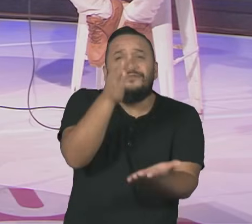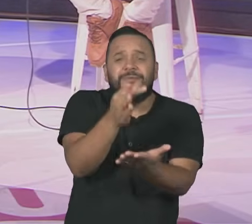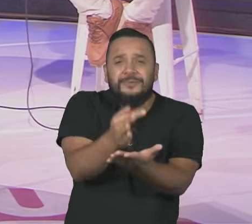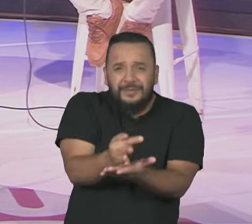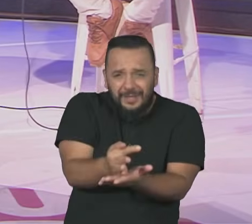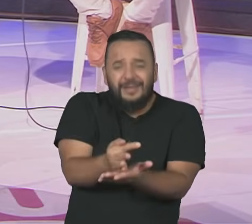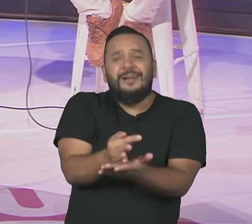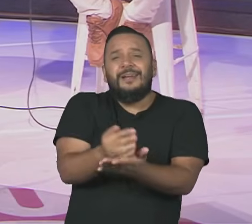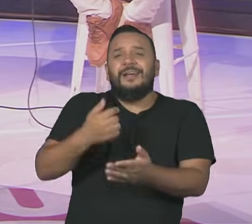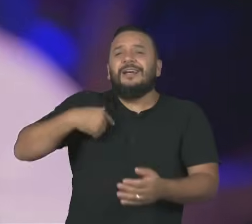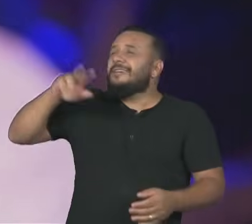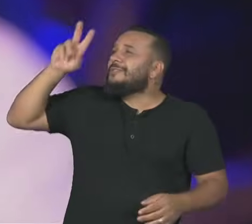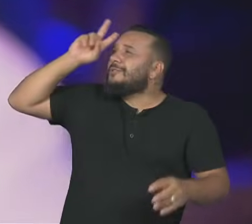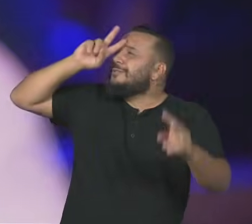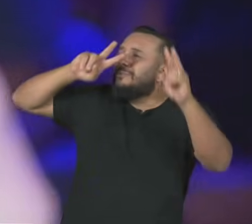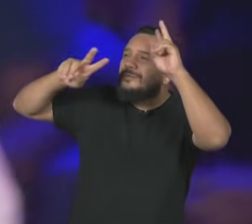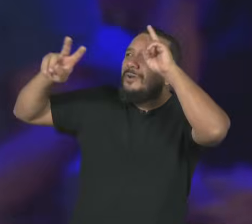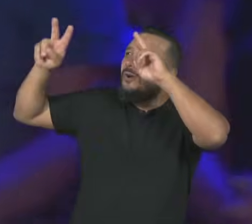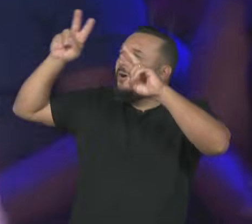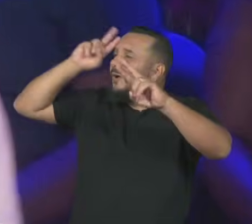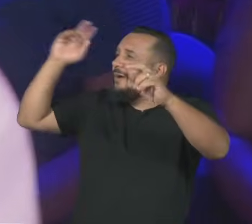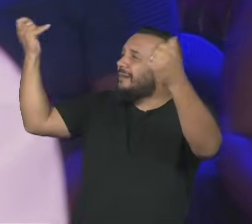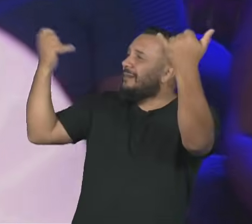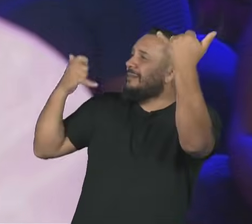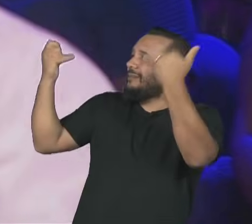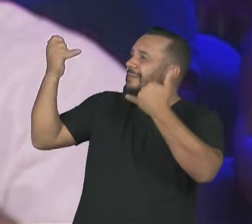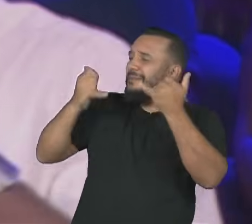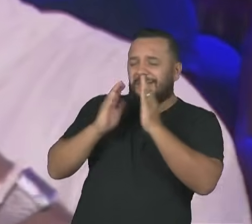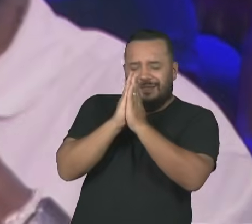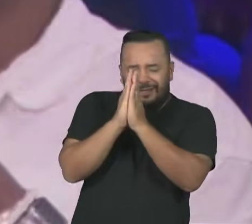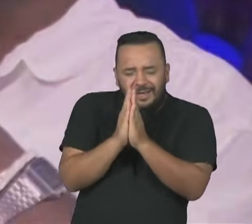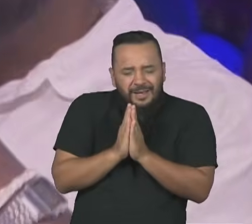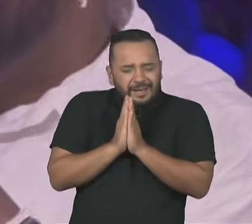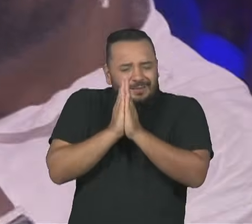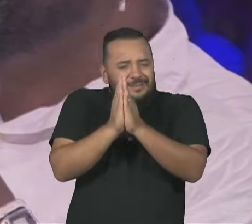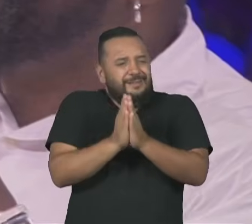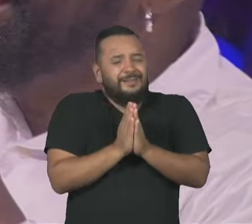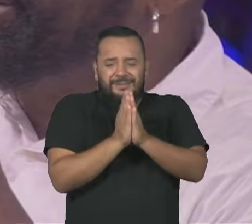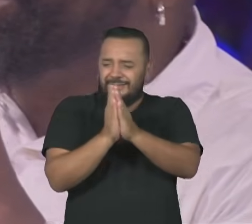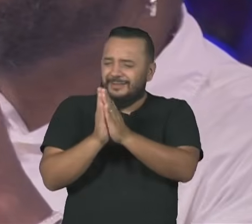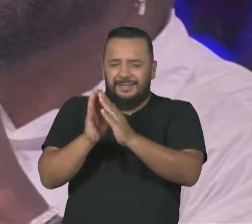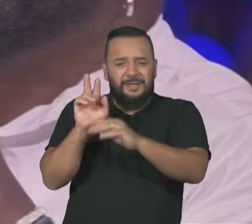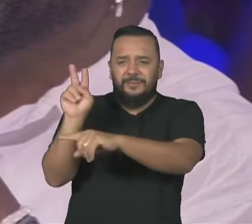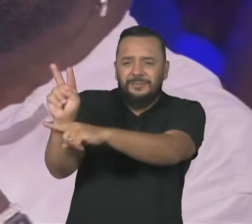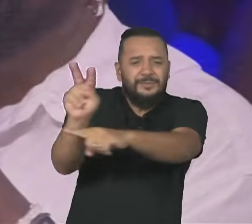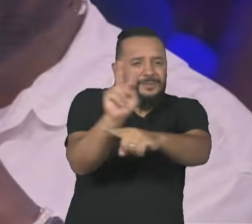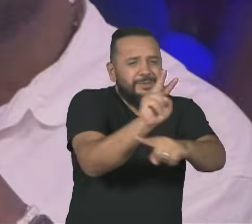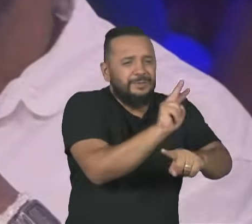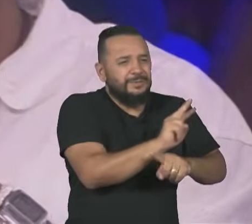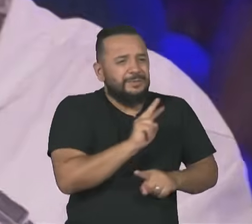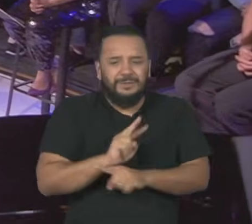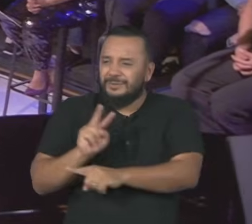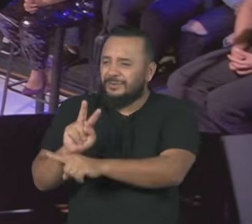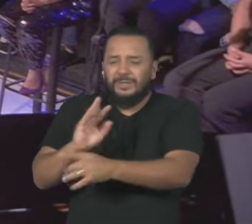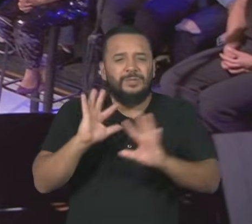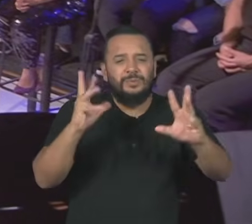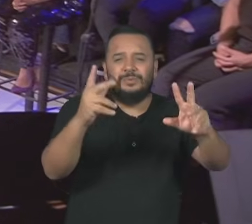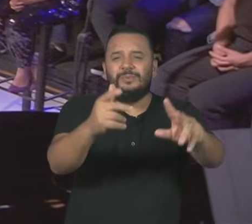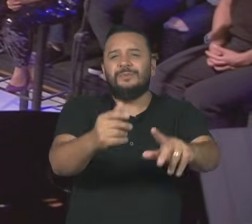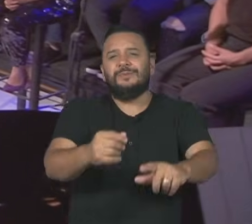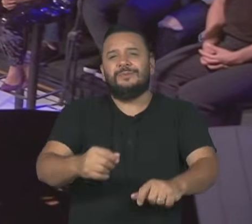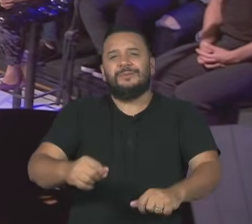que vêm de lá. Reza pra proteger tudo neste lugar, pra dona